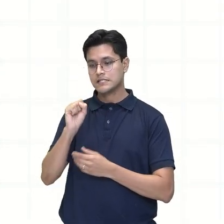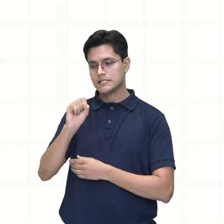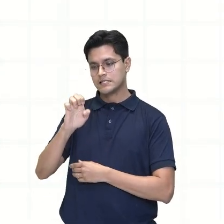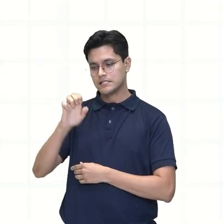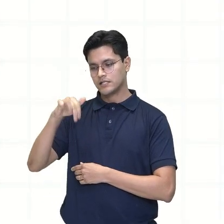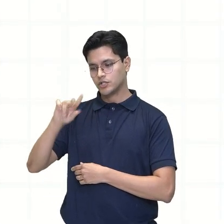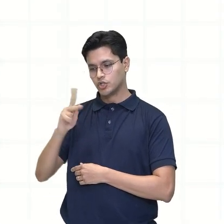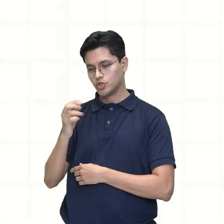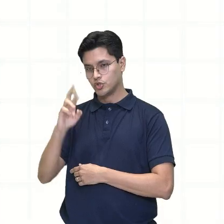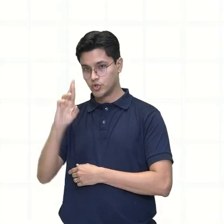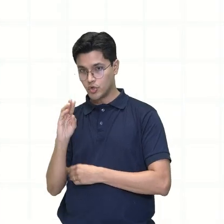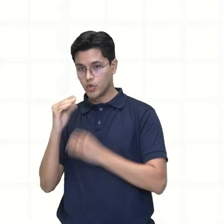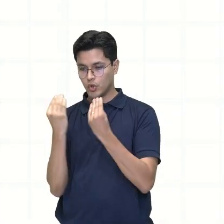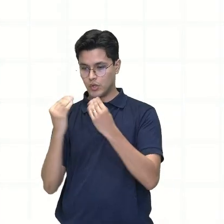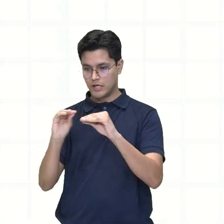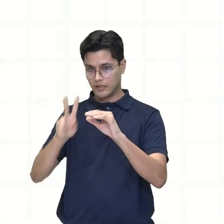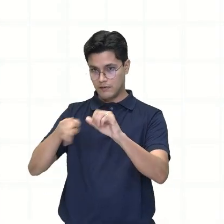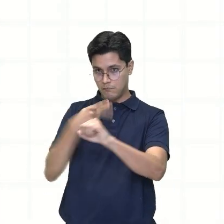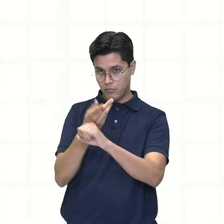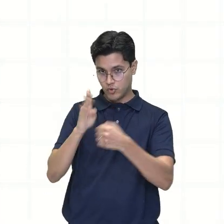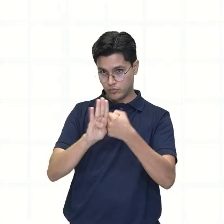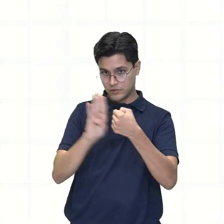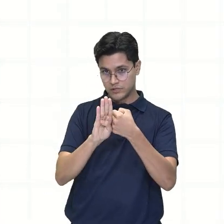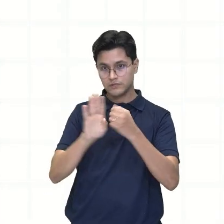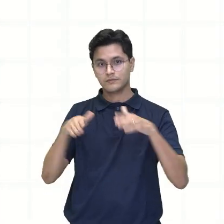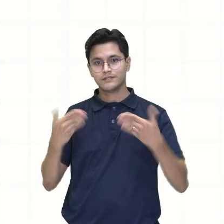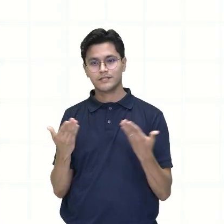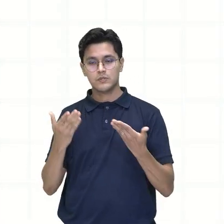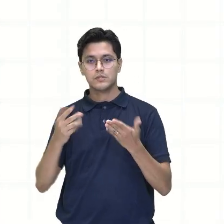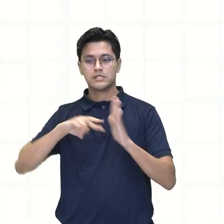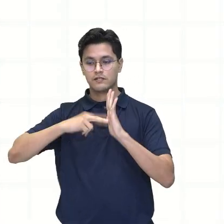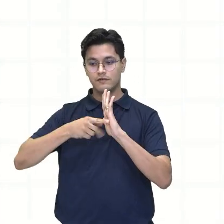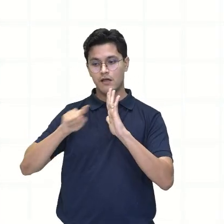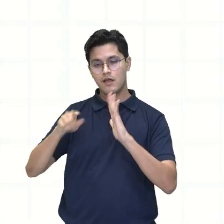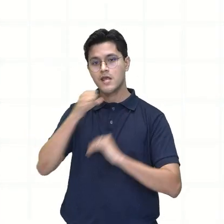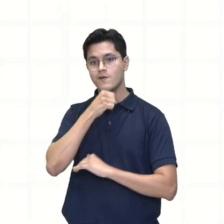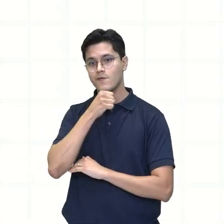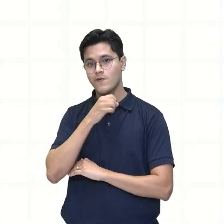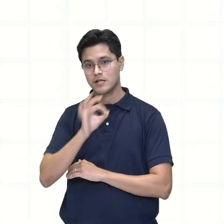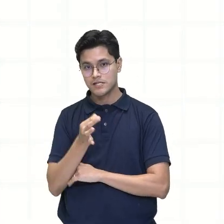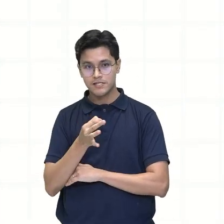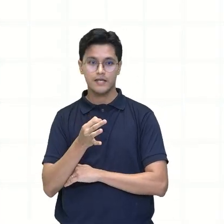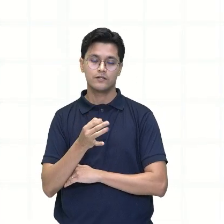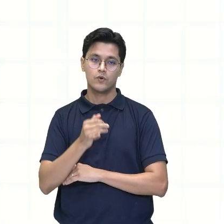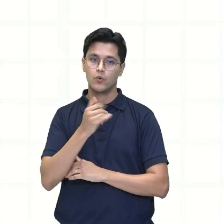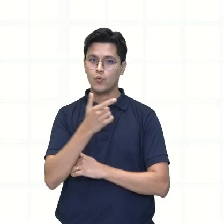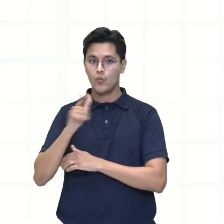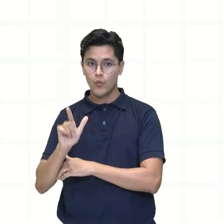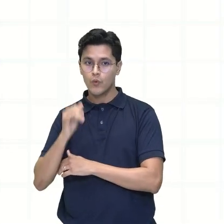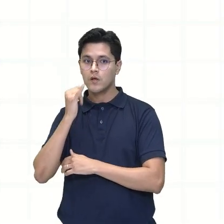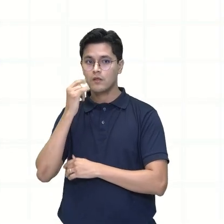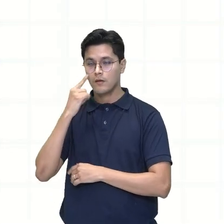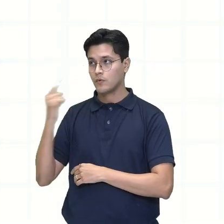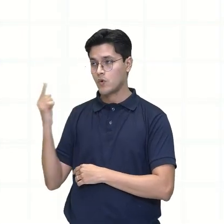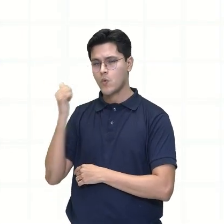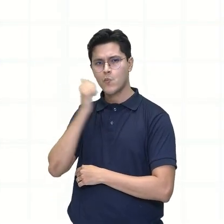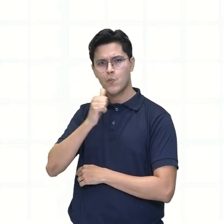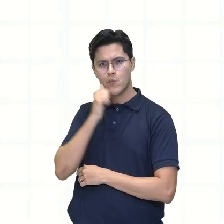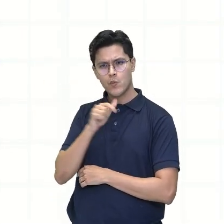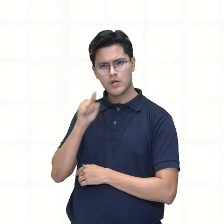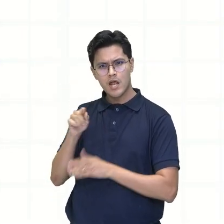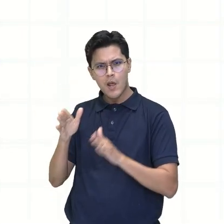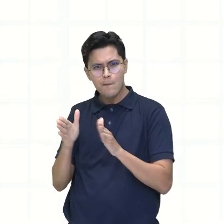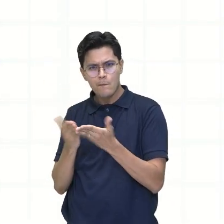maduro. A mulher pobre vestia azul. A pobre mulher vestia azul. Então, quando eu digo